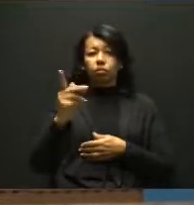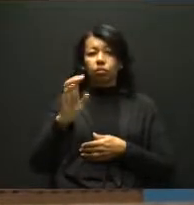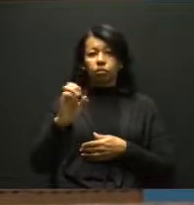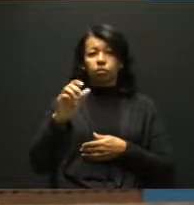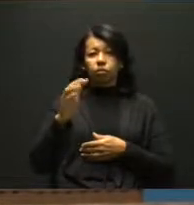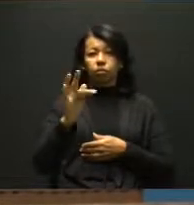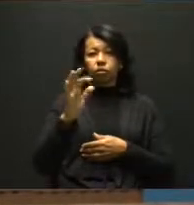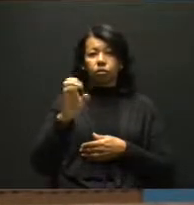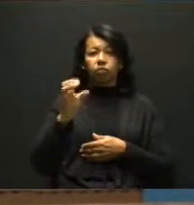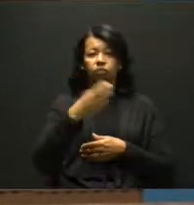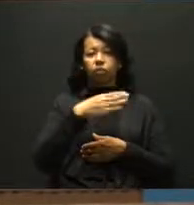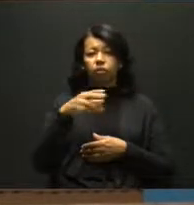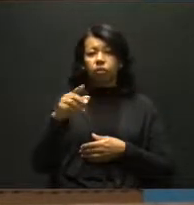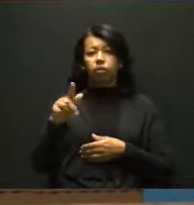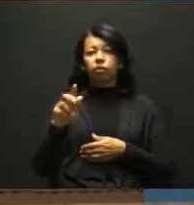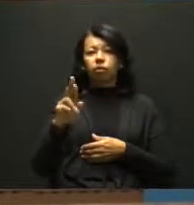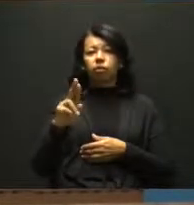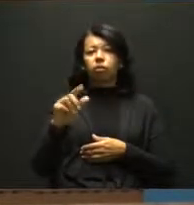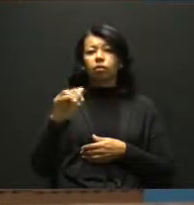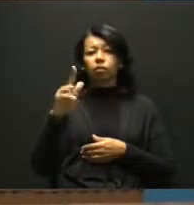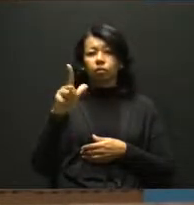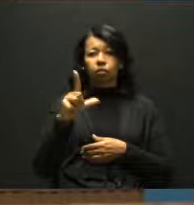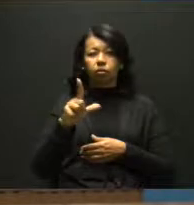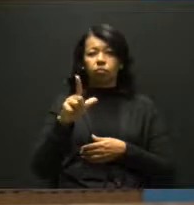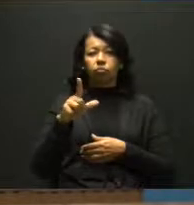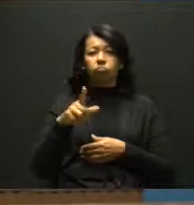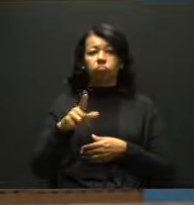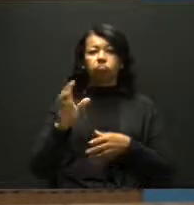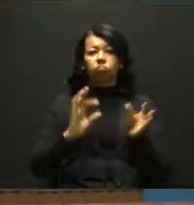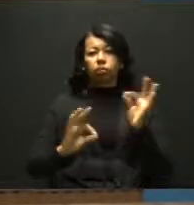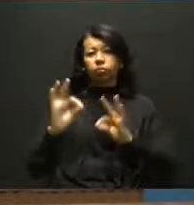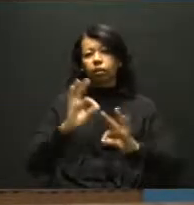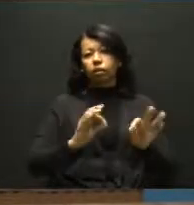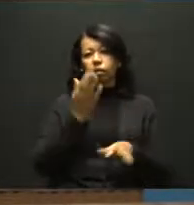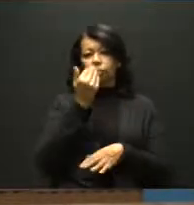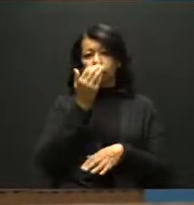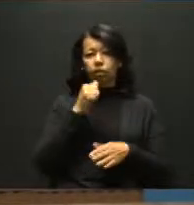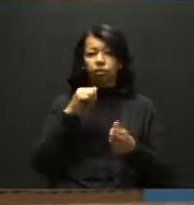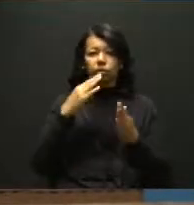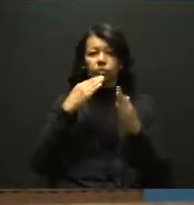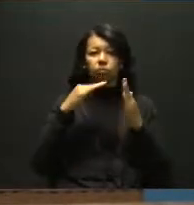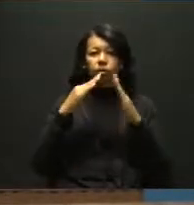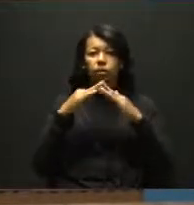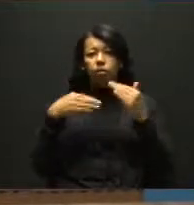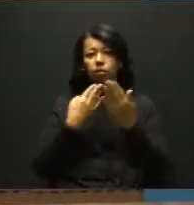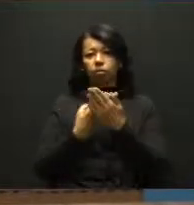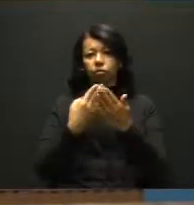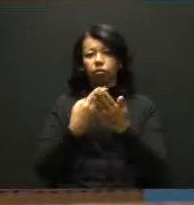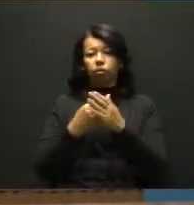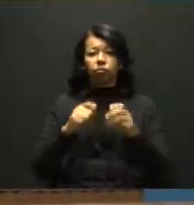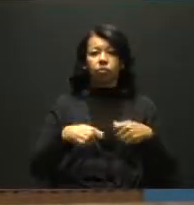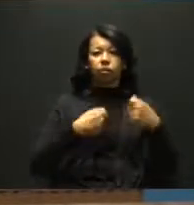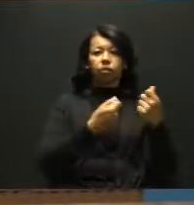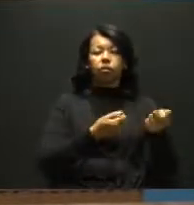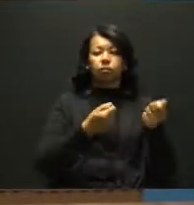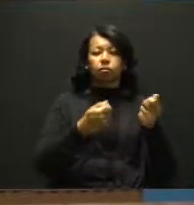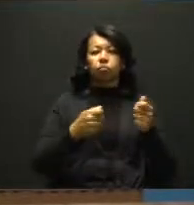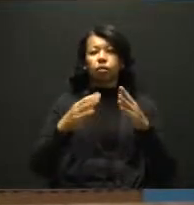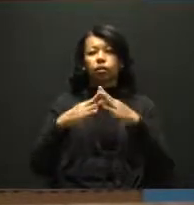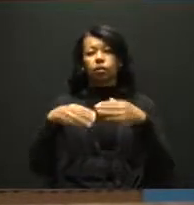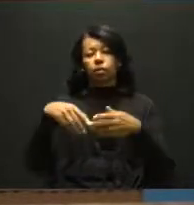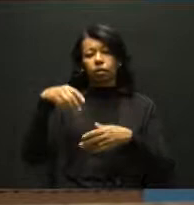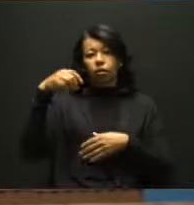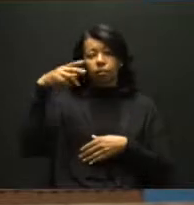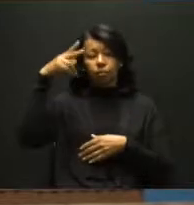prestação de serviços de preparo das refeições para alimentação escolar oferecido pela prefeitura do município de cubatão o valor total do contrato